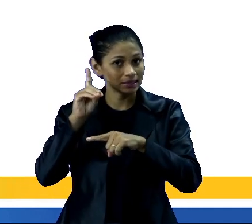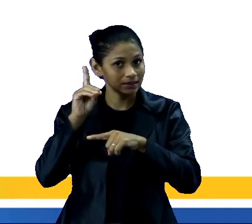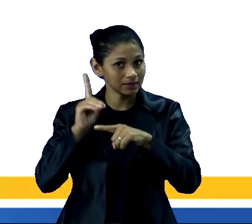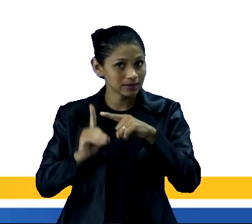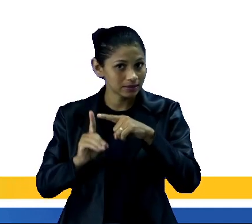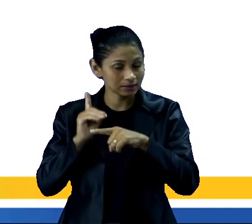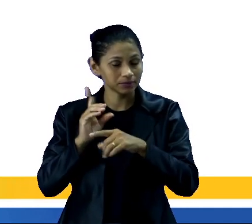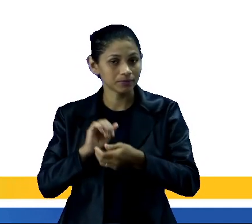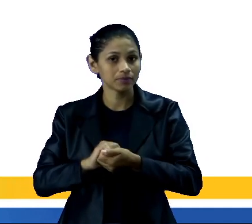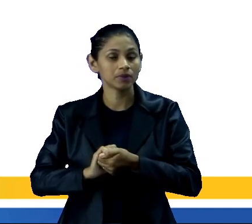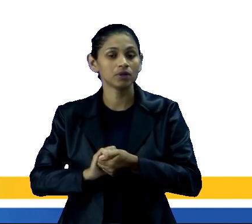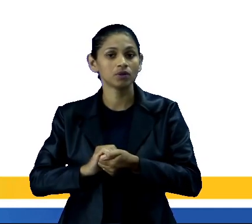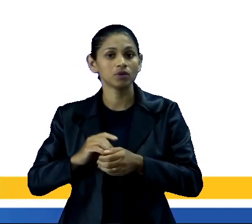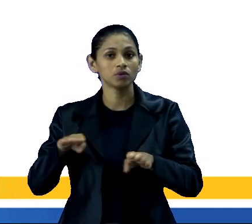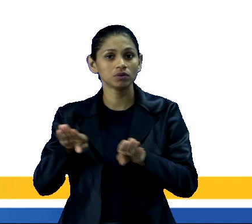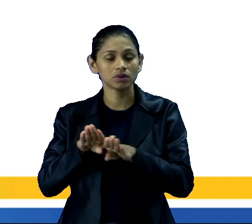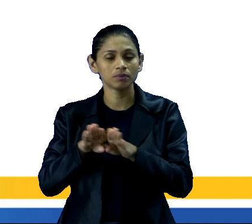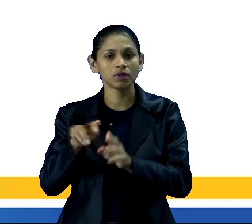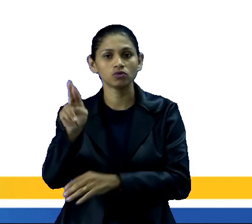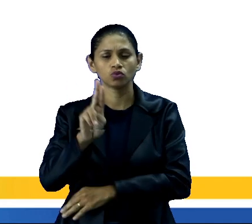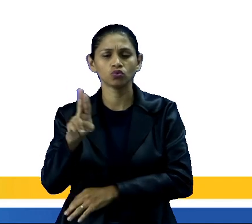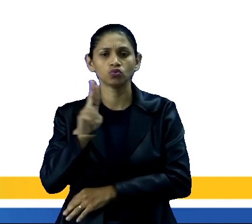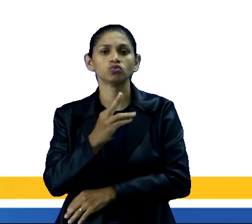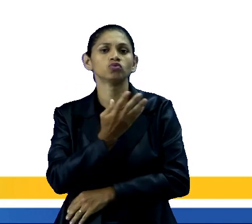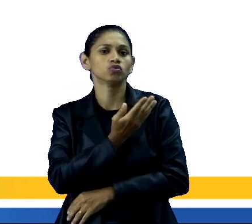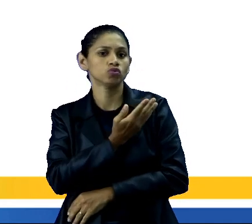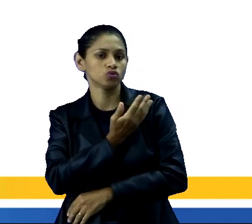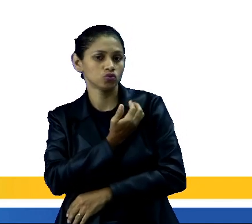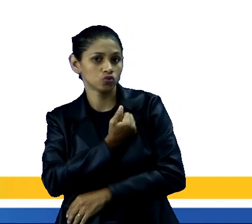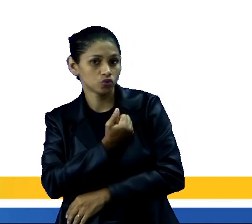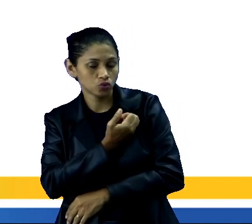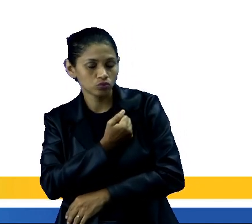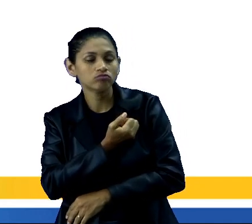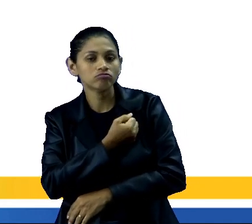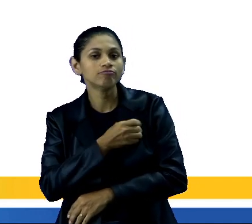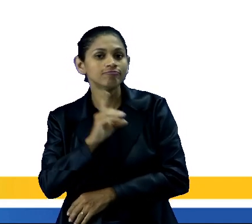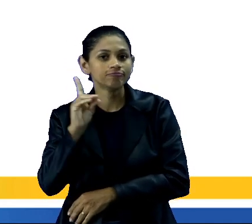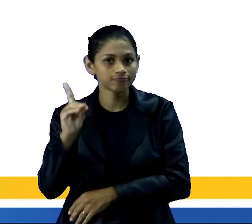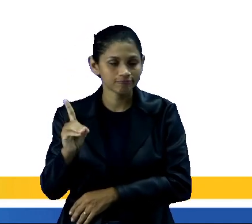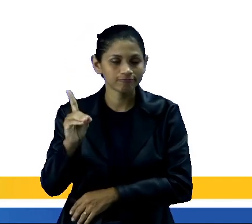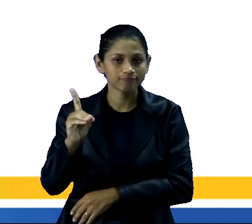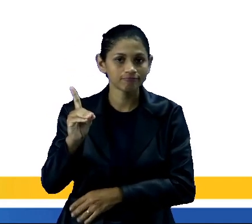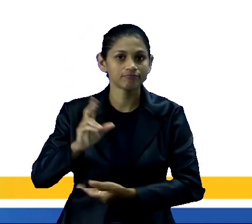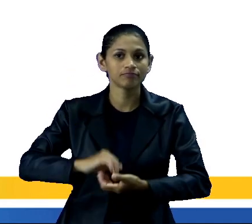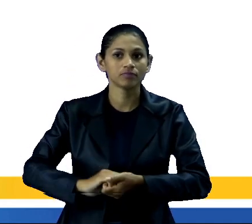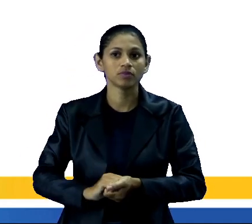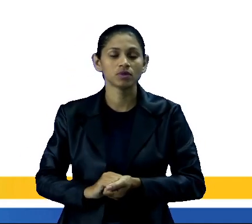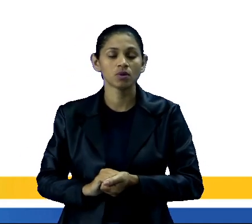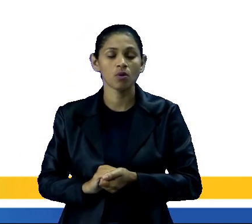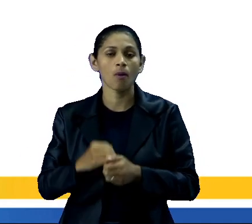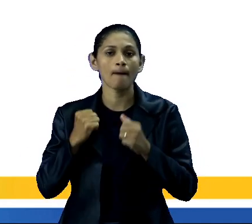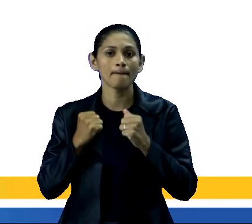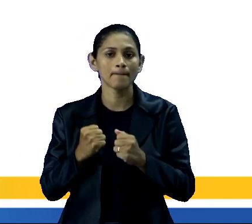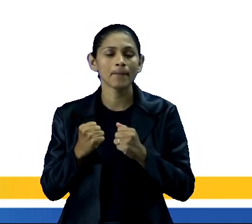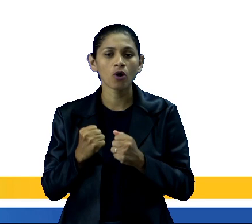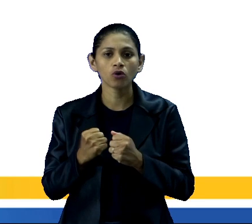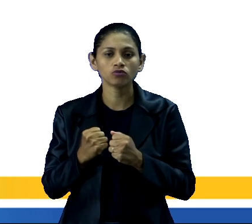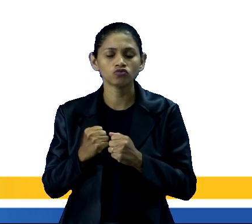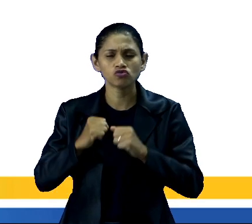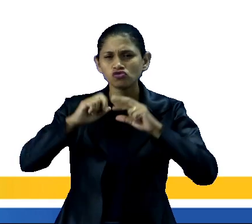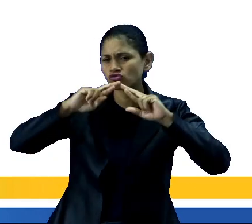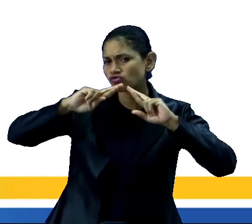numeração decimal. Ou seja, podemos diferenciar os números pela posição em que